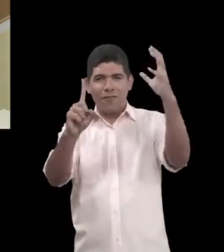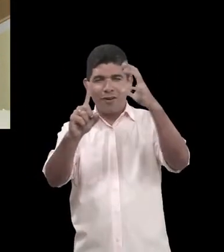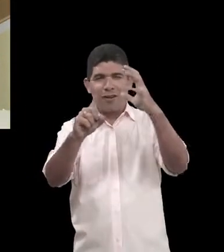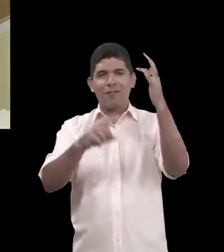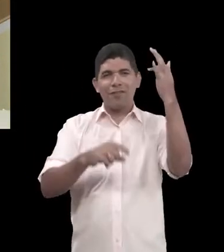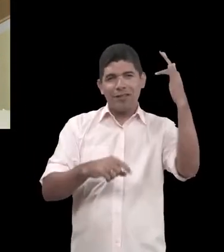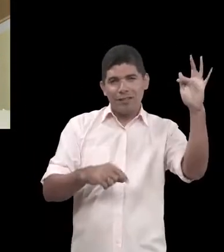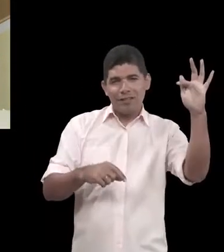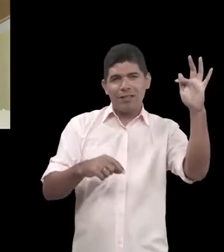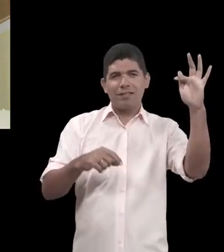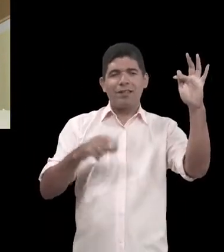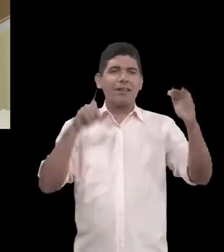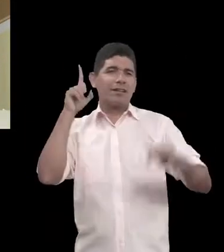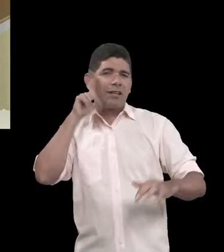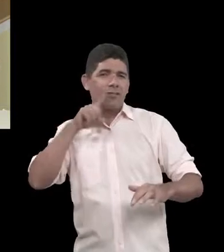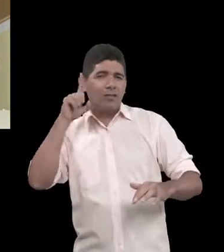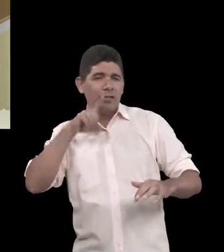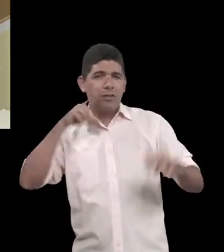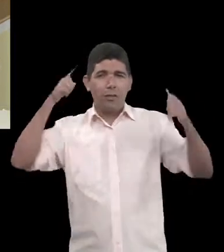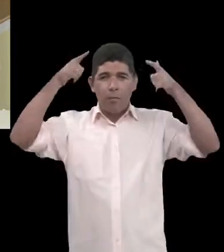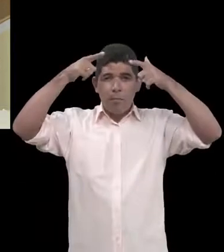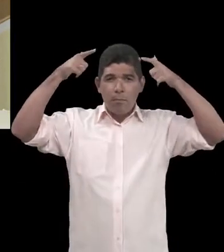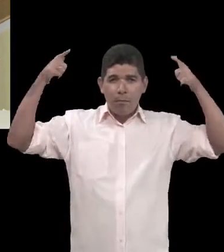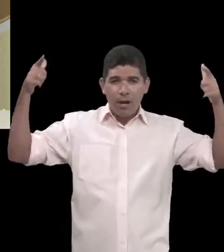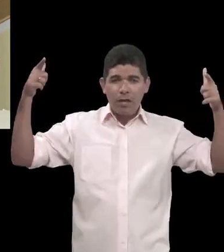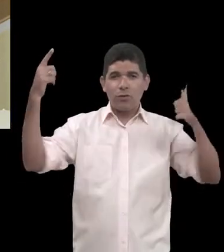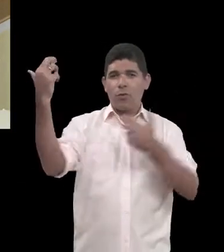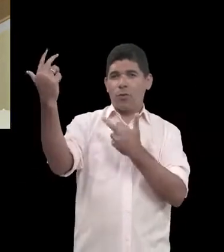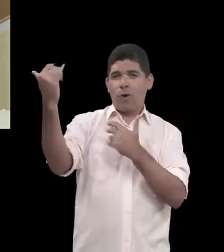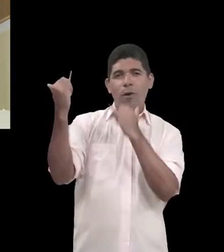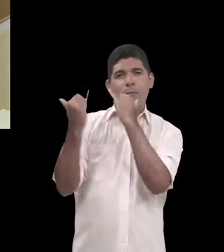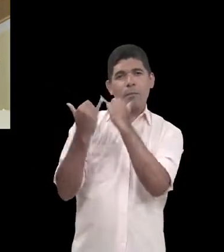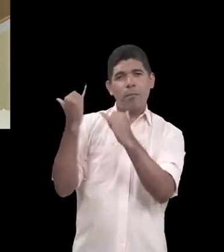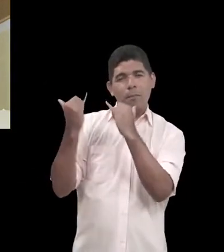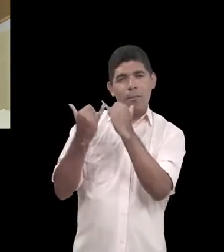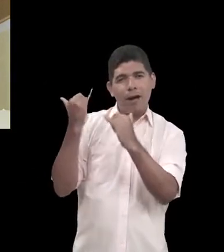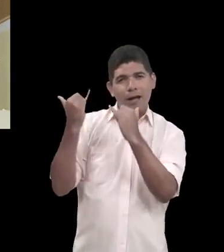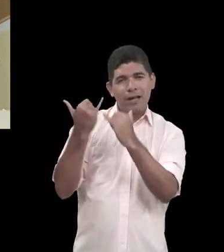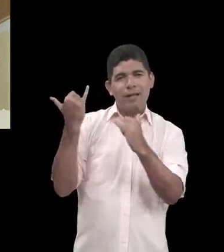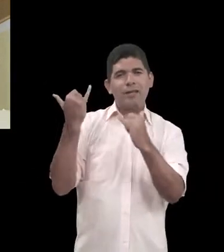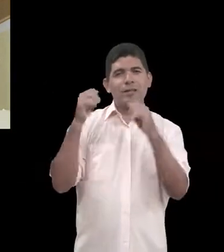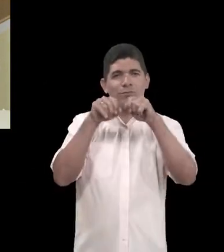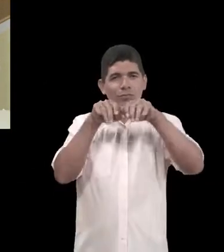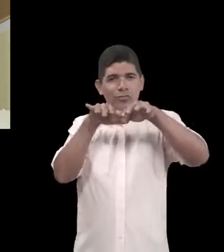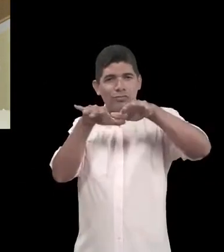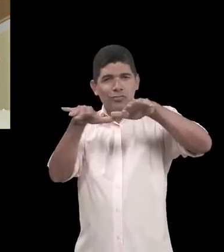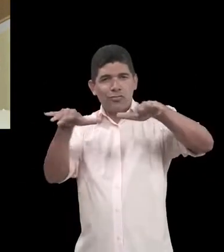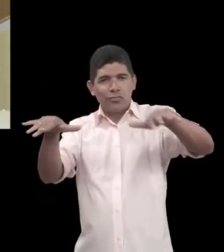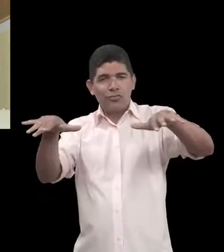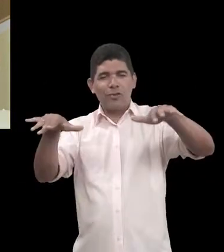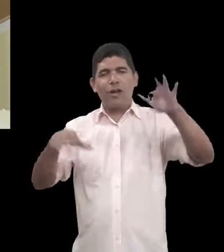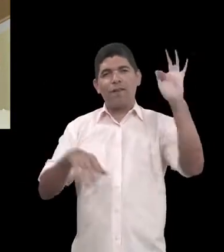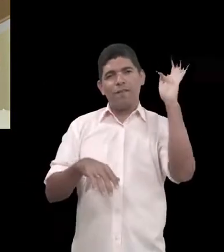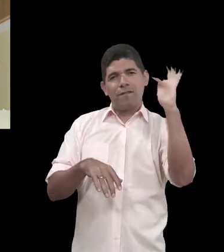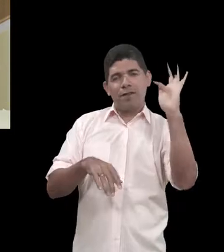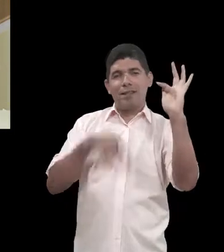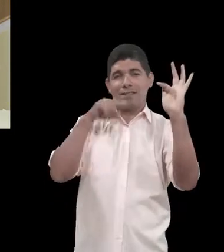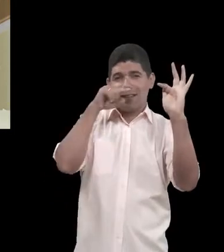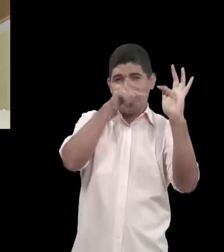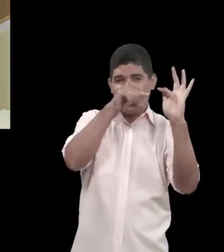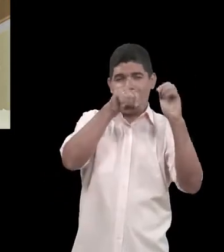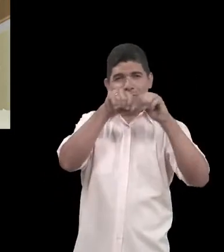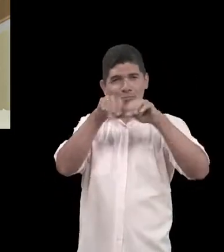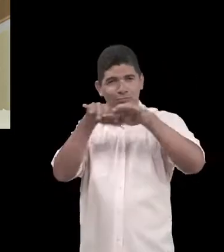Unidos, México, enfim, que tiveram uma mesma influência. Então,